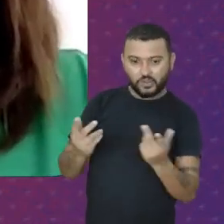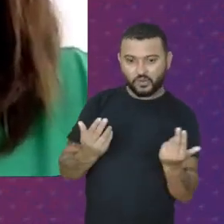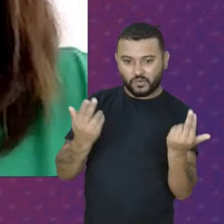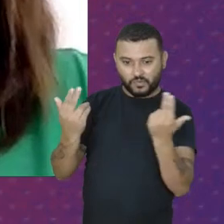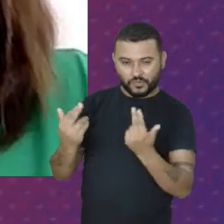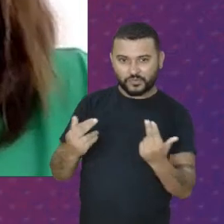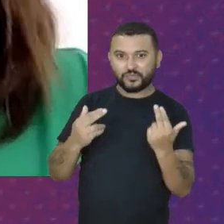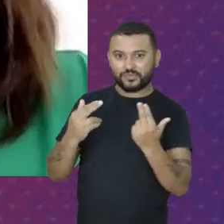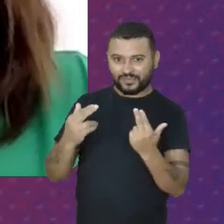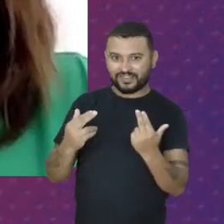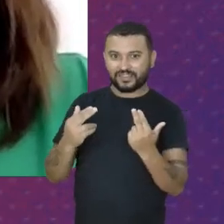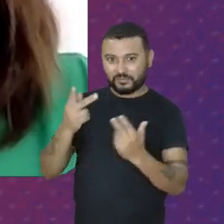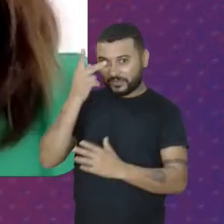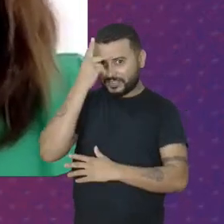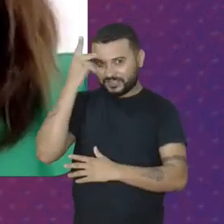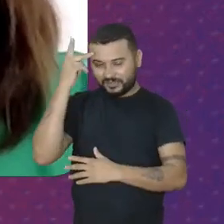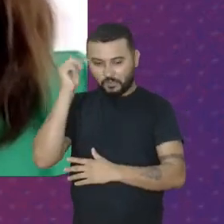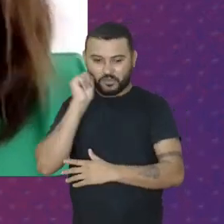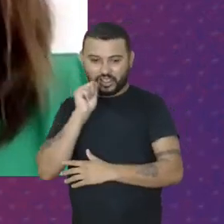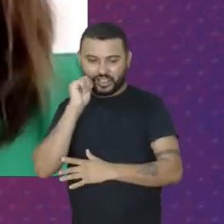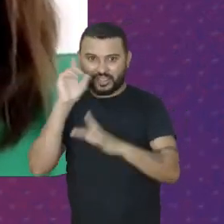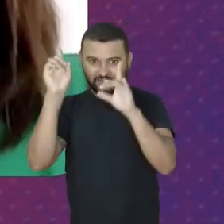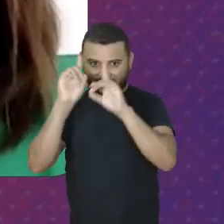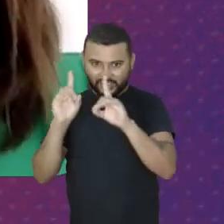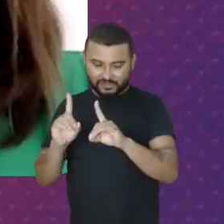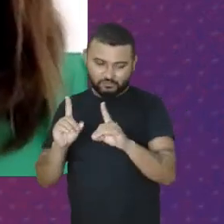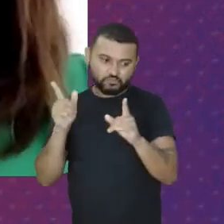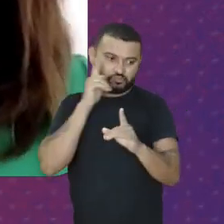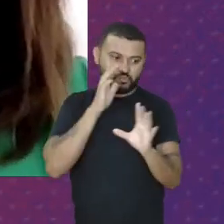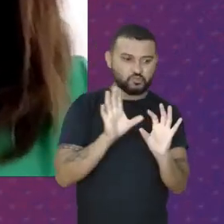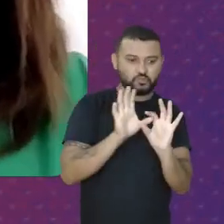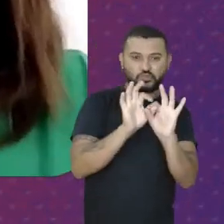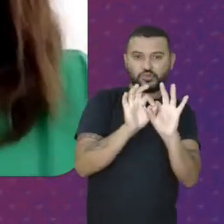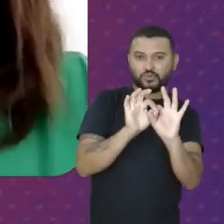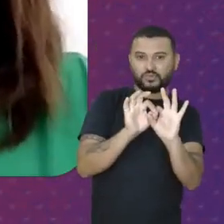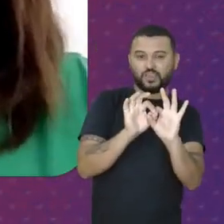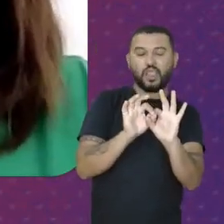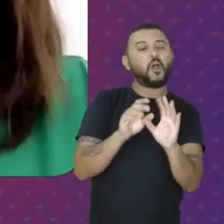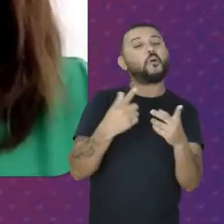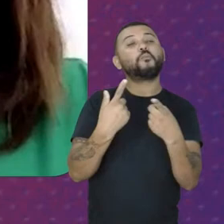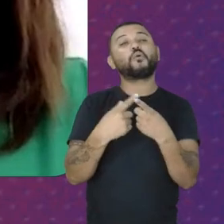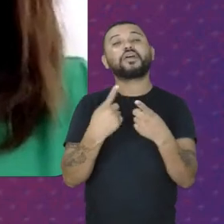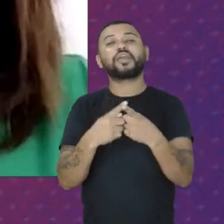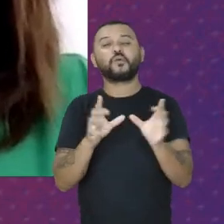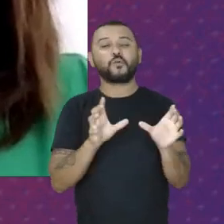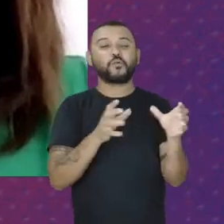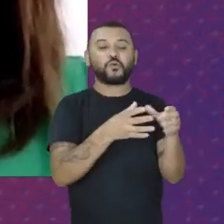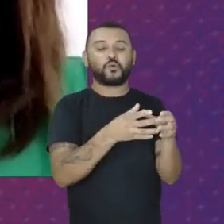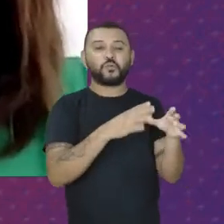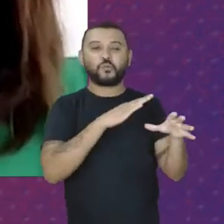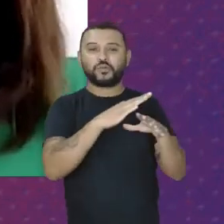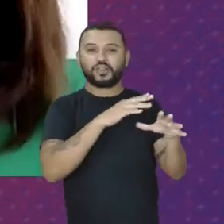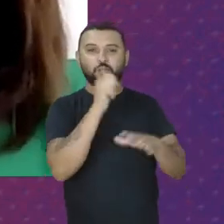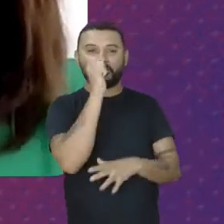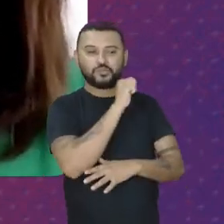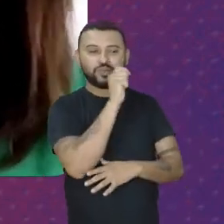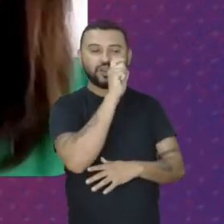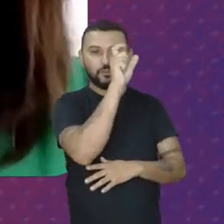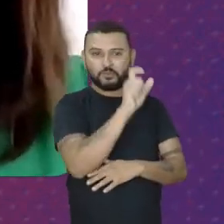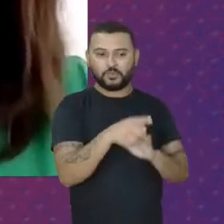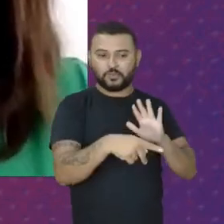dos movimentos das mulheres com deficiência, porque o próprio movimento feminista,